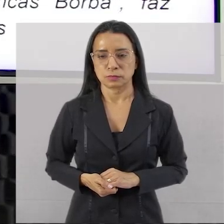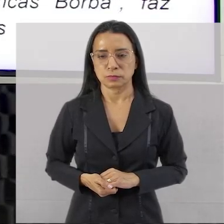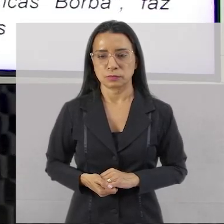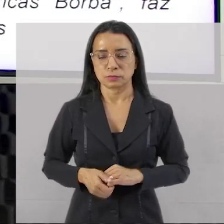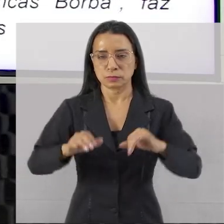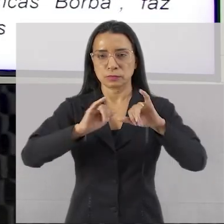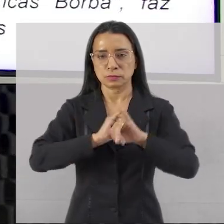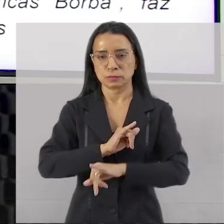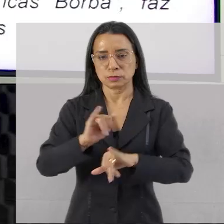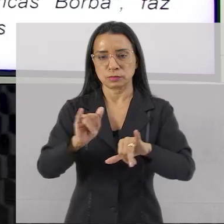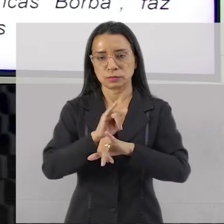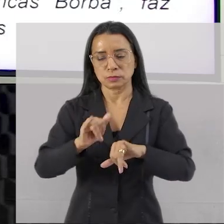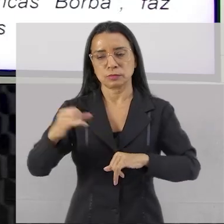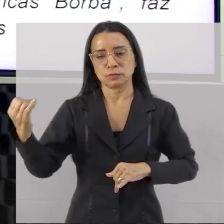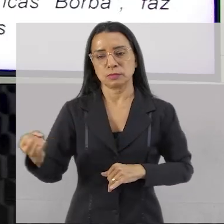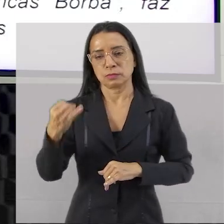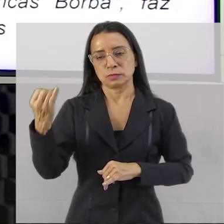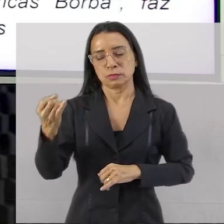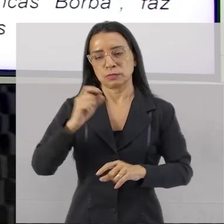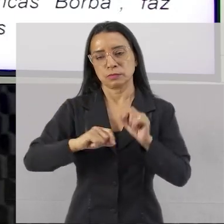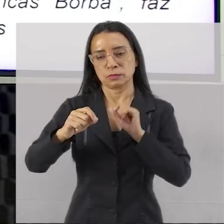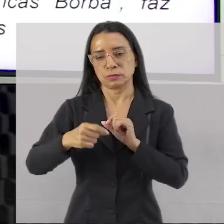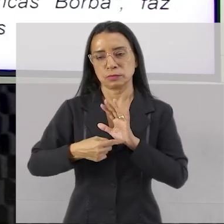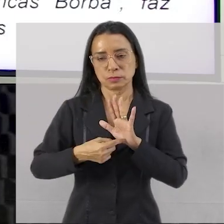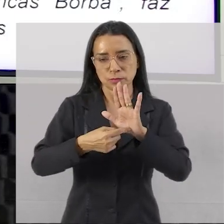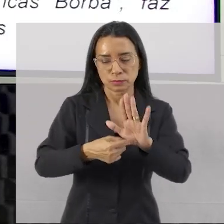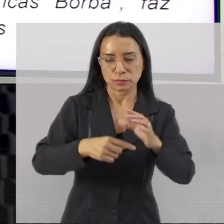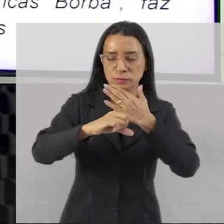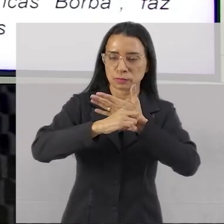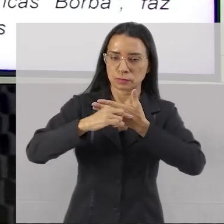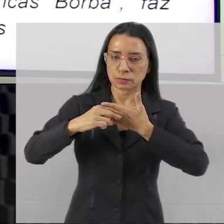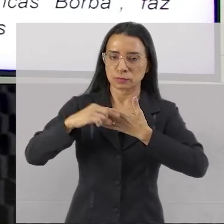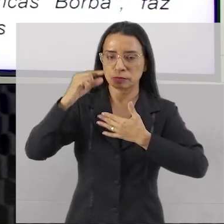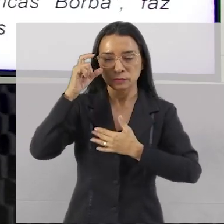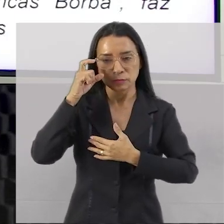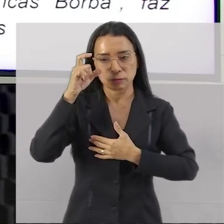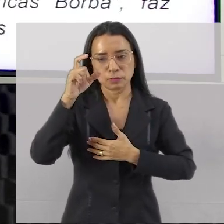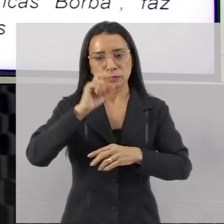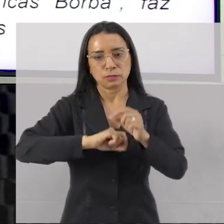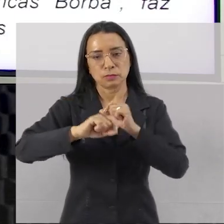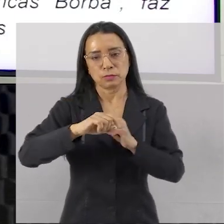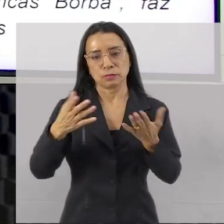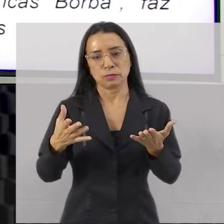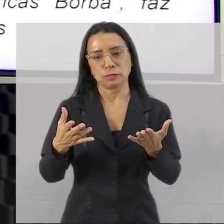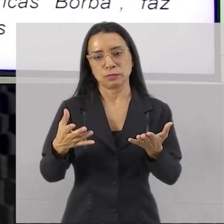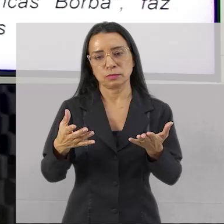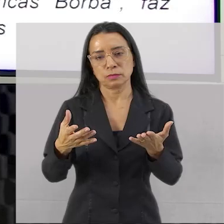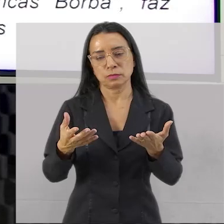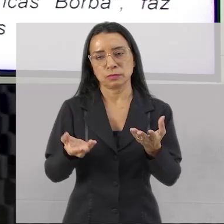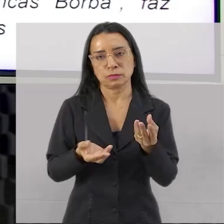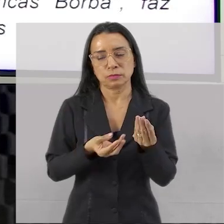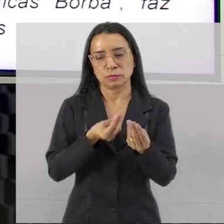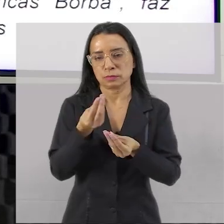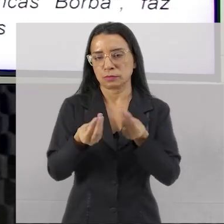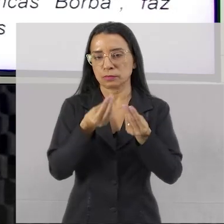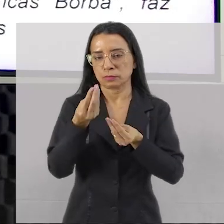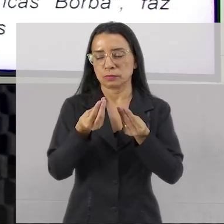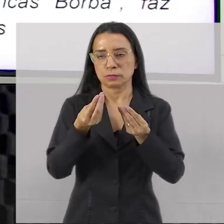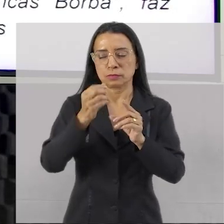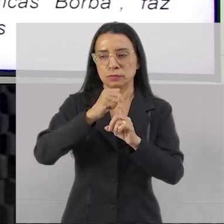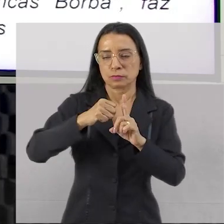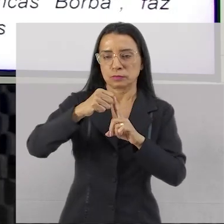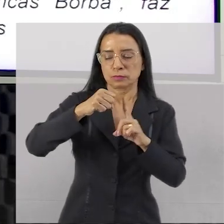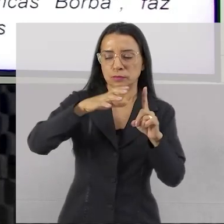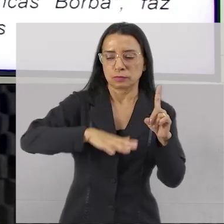Informação importante. Ao trazer um autor, é interessante que você traga a função social e a origem. Eu